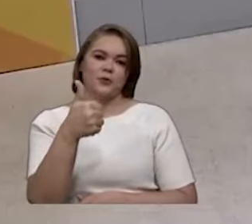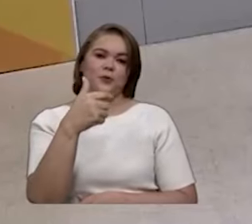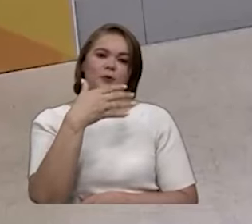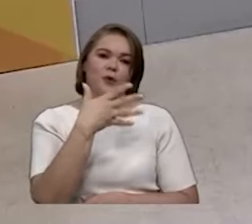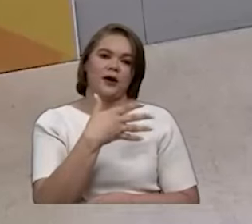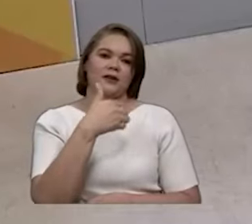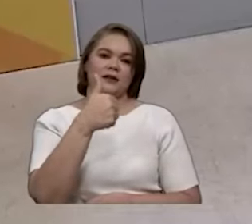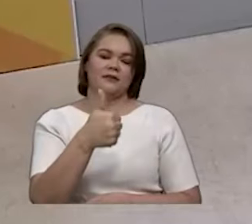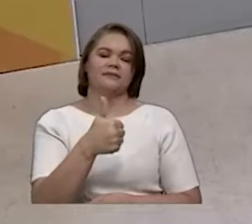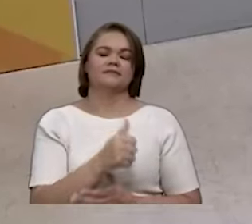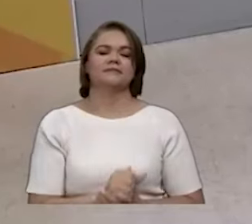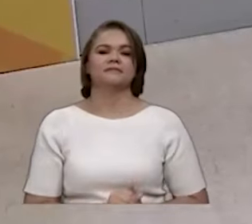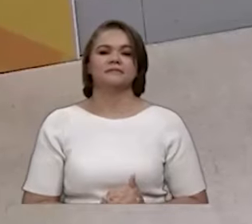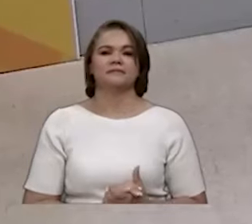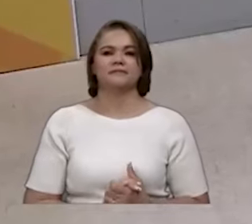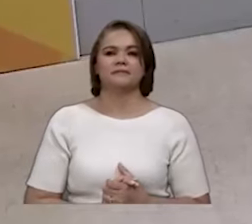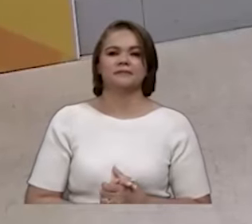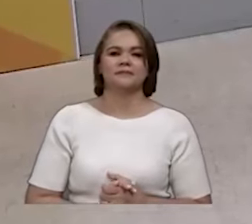41, decide.